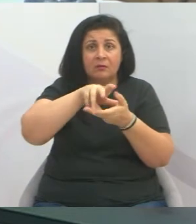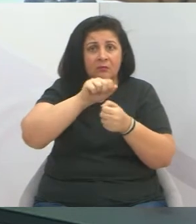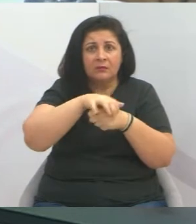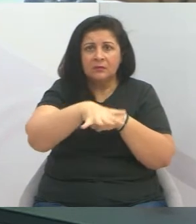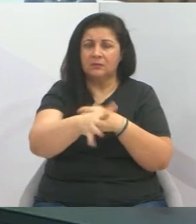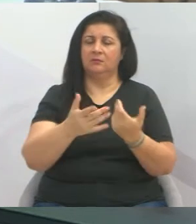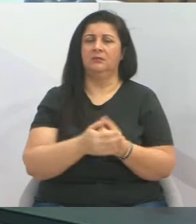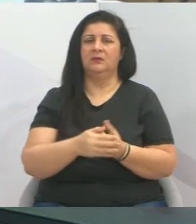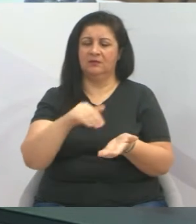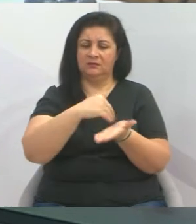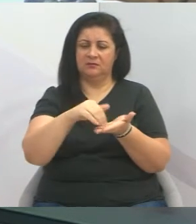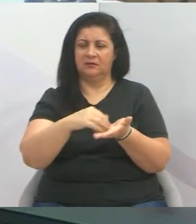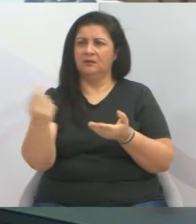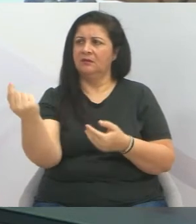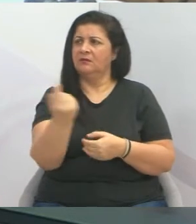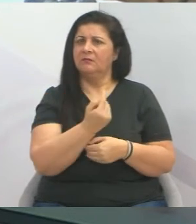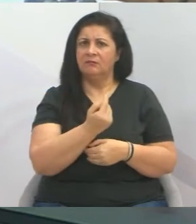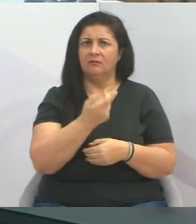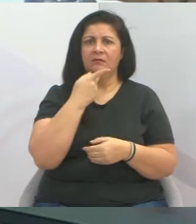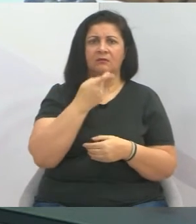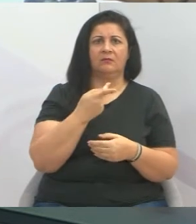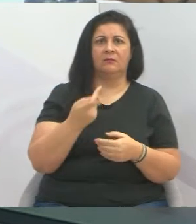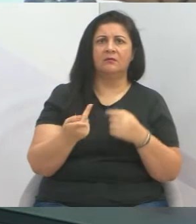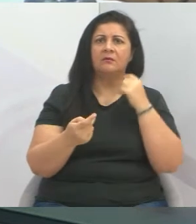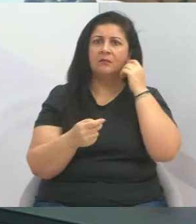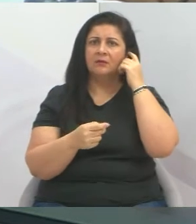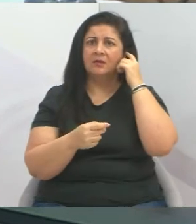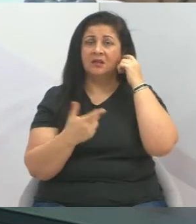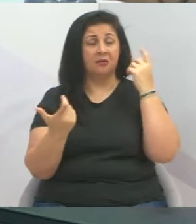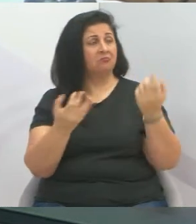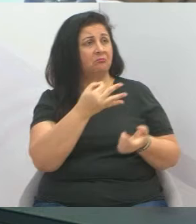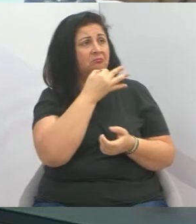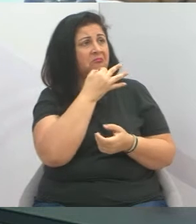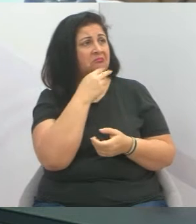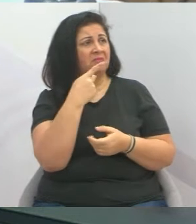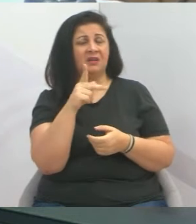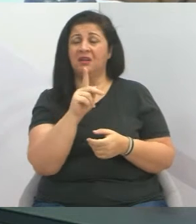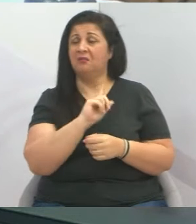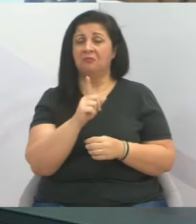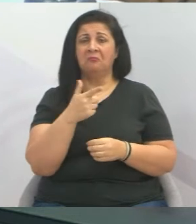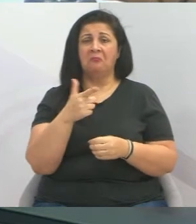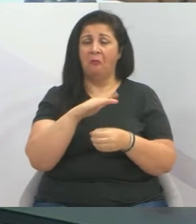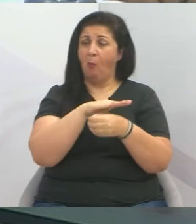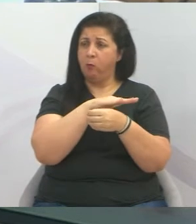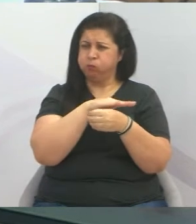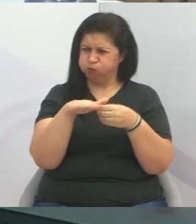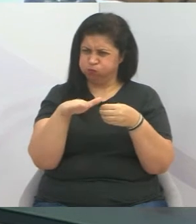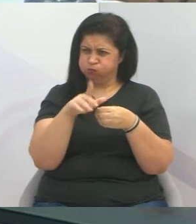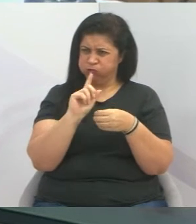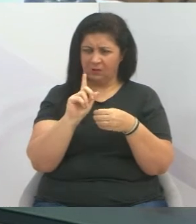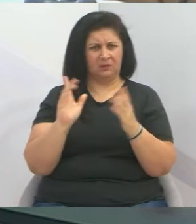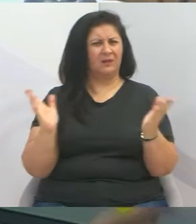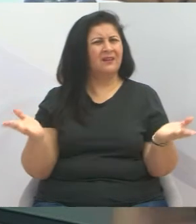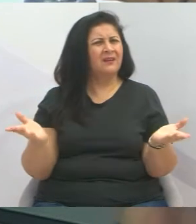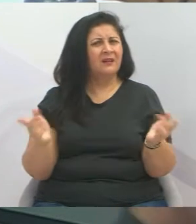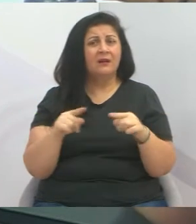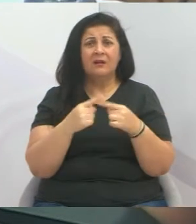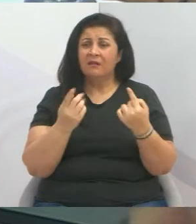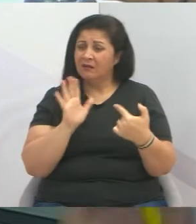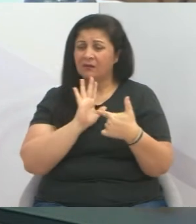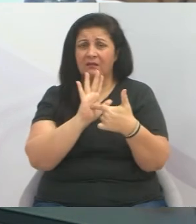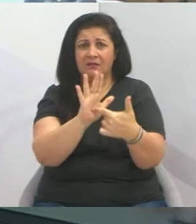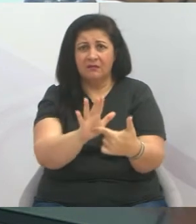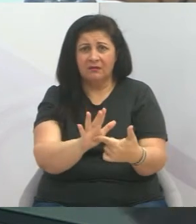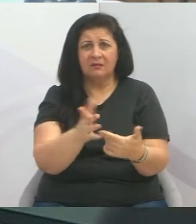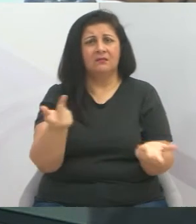secretário veio aqui disse alto bom Tom que segundo a concepção dele não a lotação no ônibus mas não é isso que a realidade